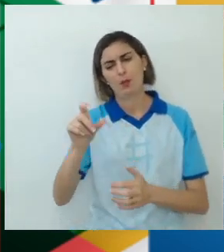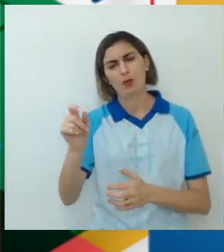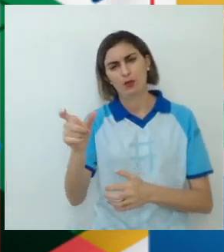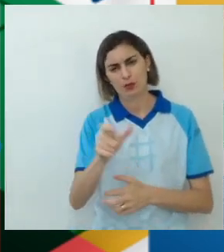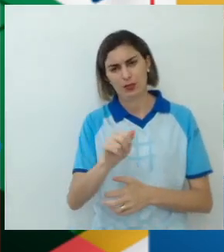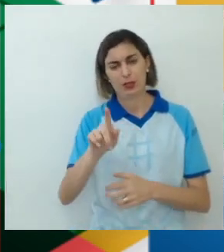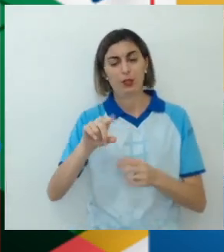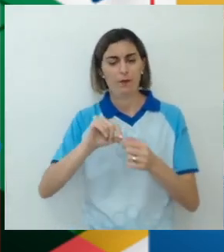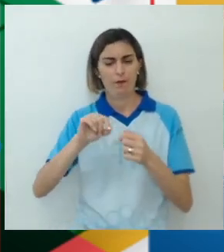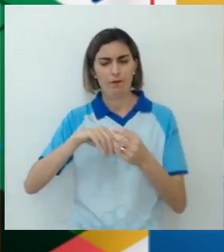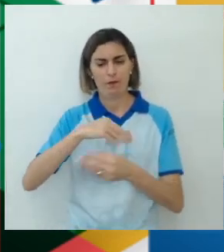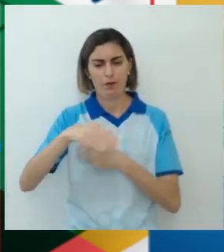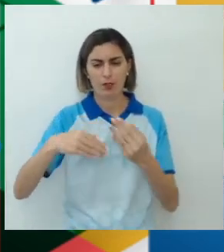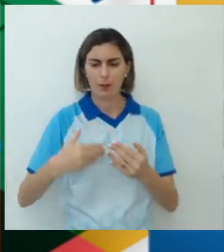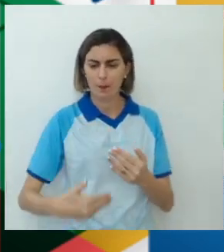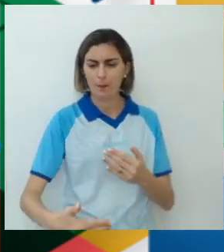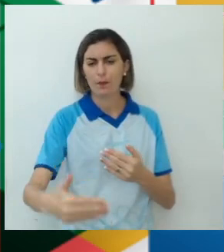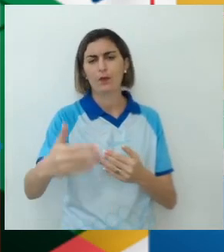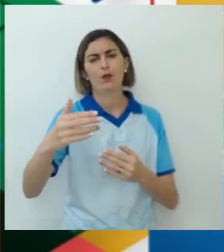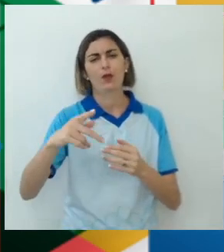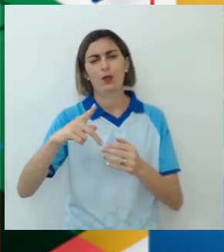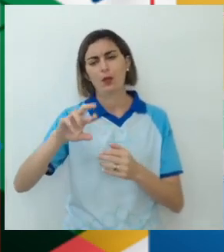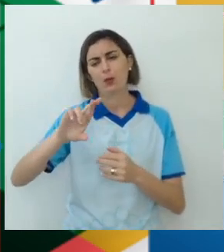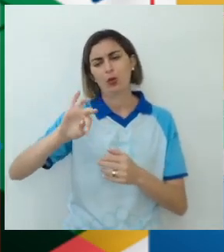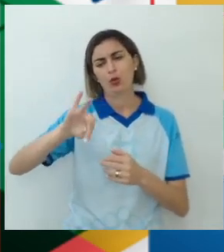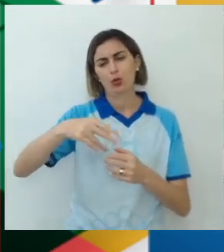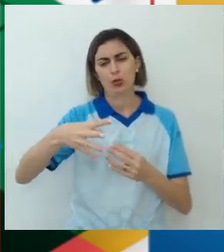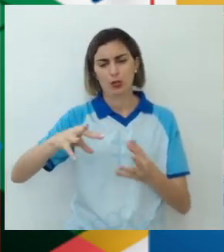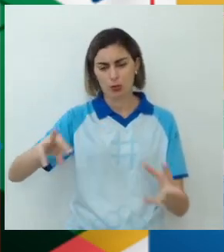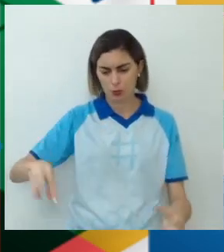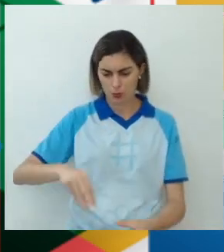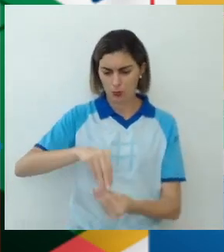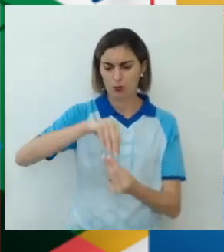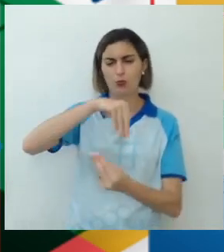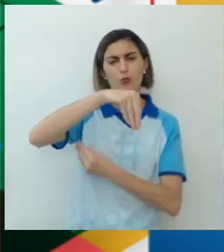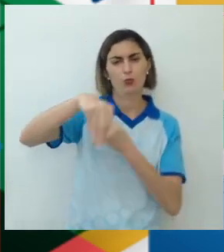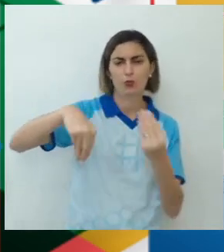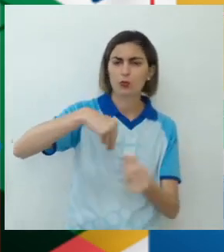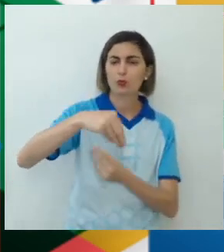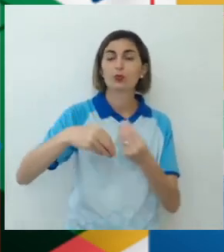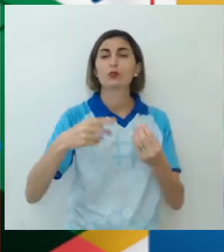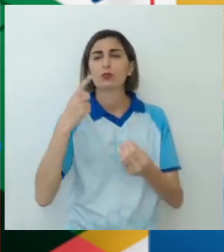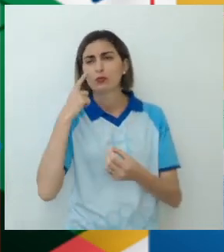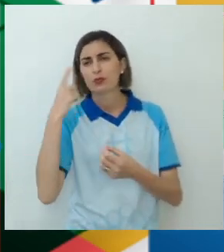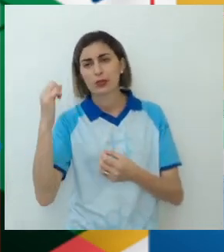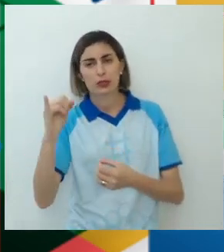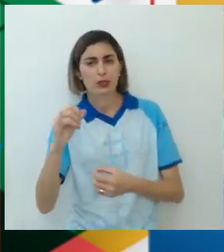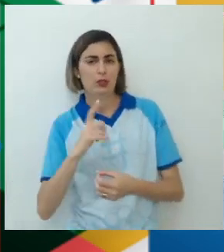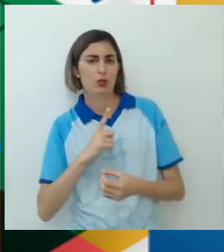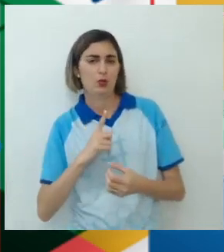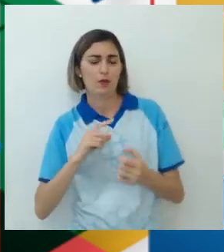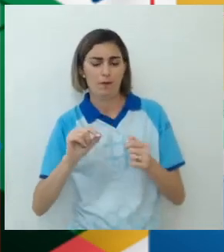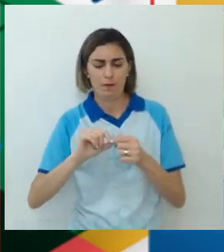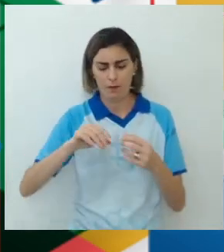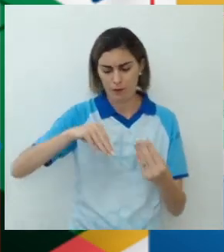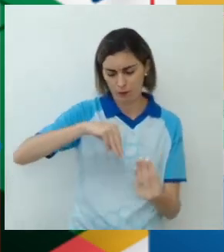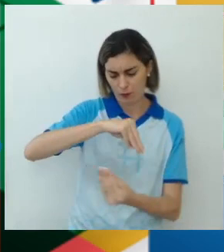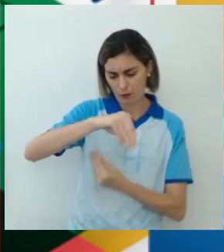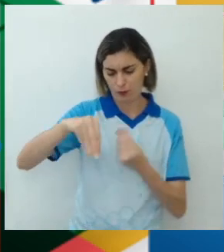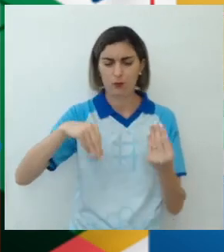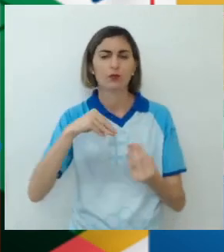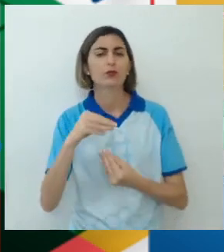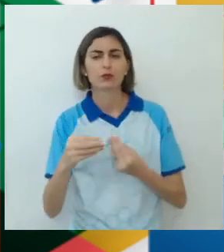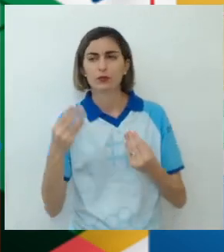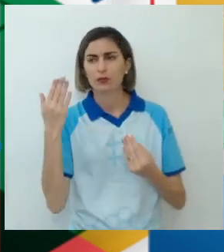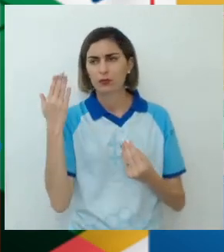é formado a partir da protonação deste grupo. Olha, se eu protonar o grupo